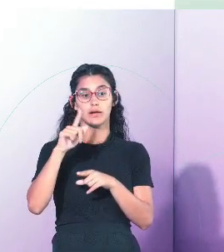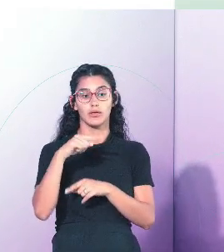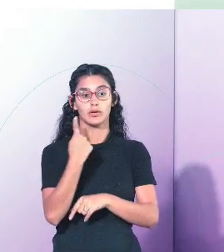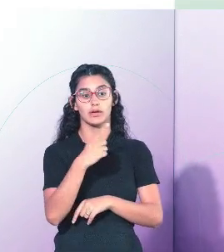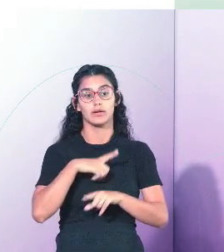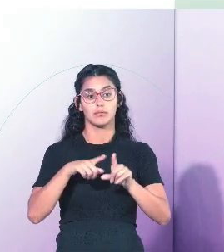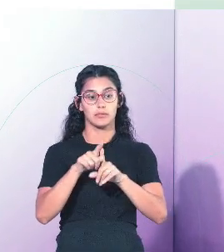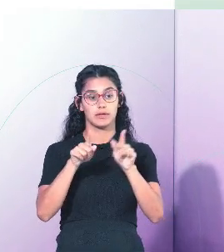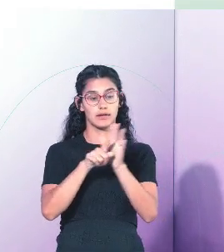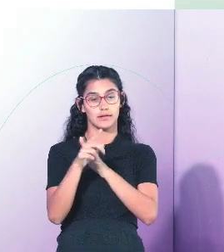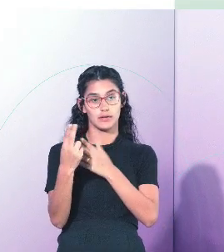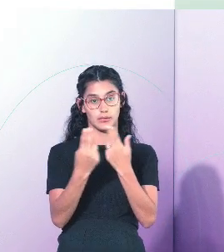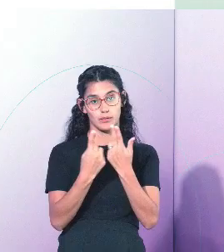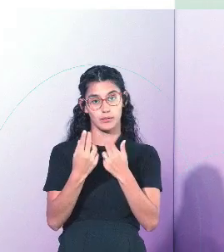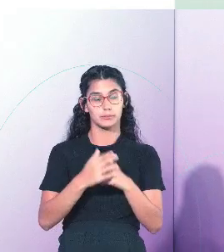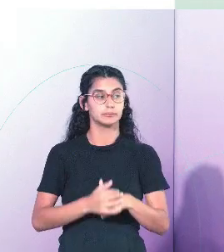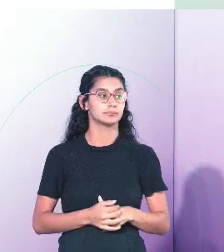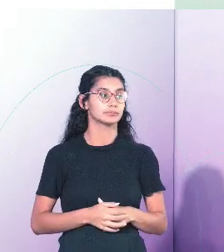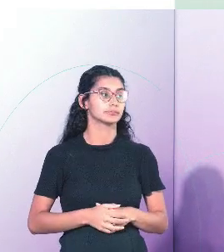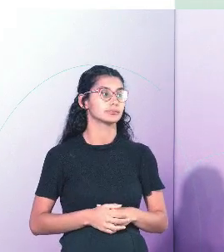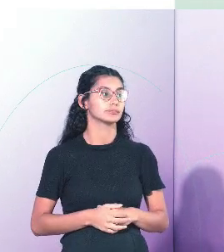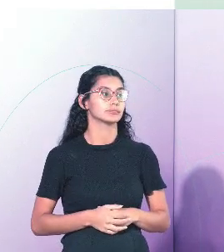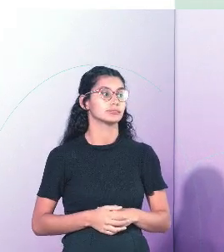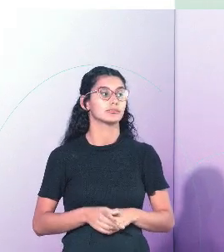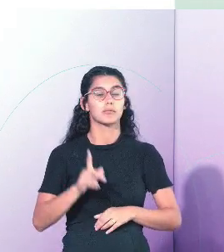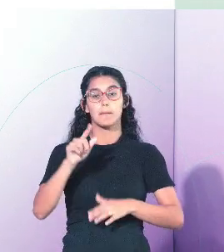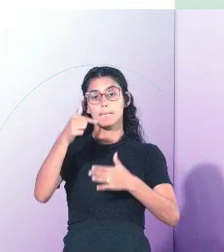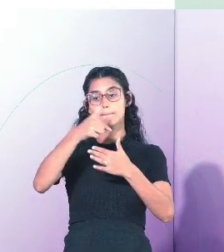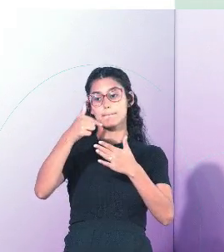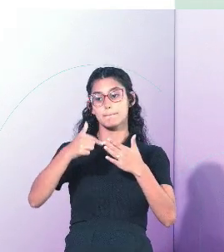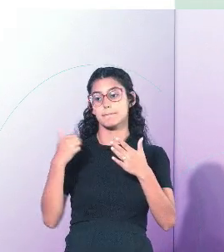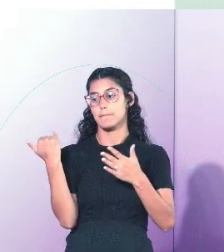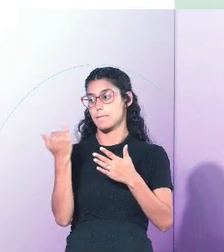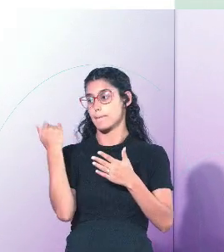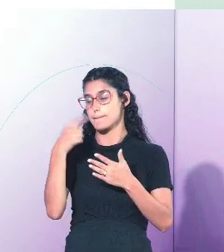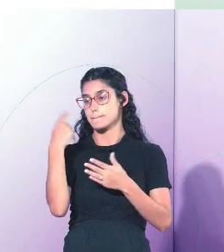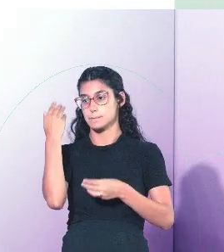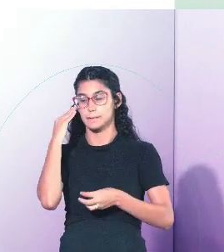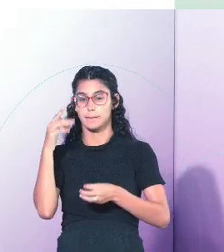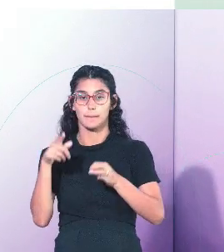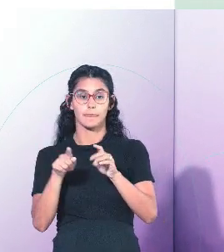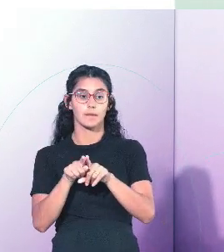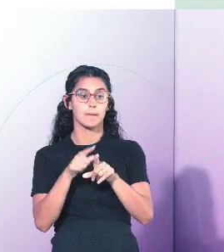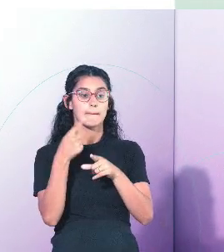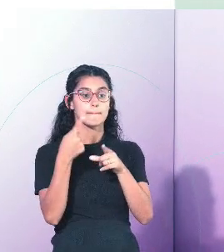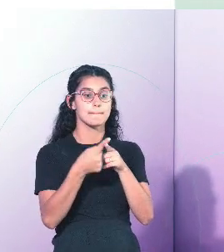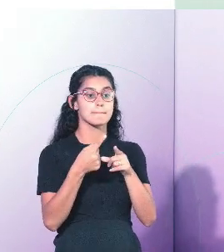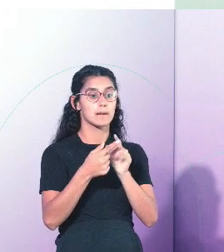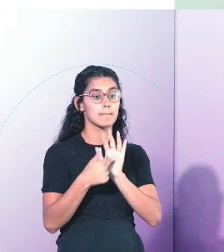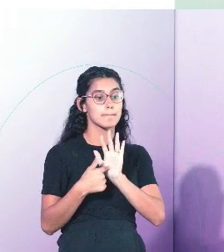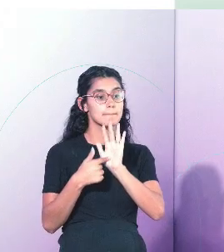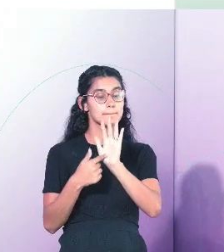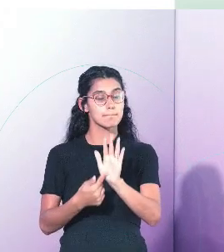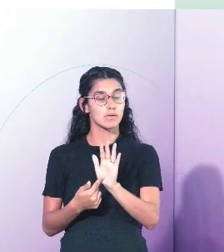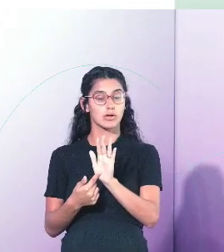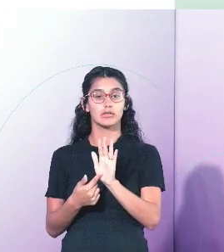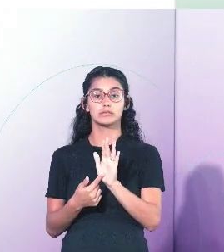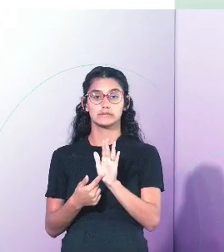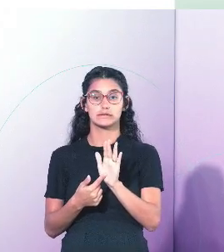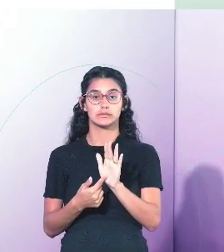mesma questão da exclusão legal. Tá? Então, são pontos importantes da gente entender, porque isso traz